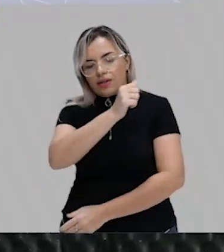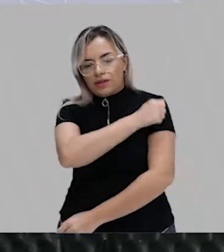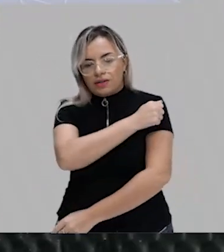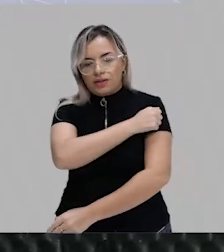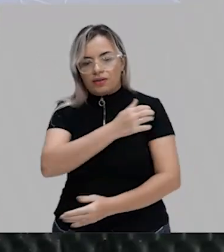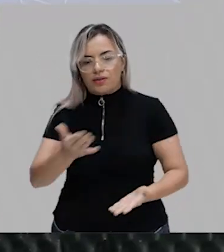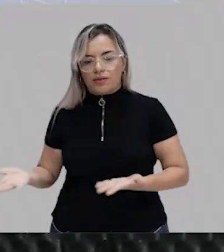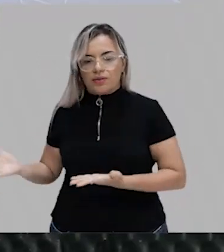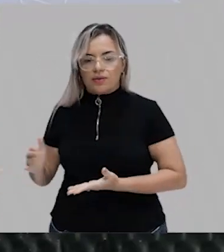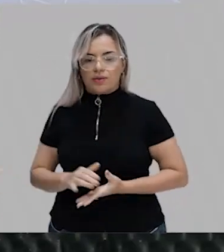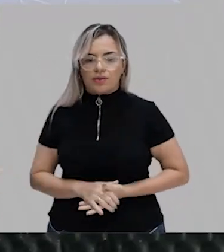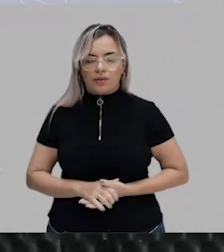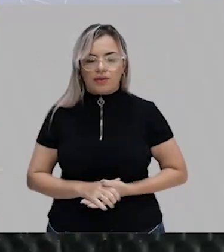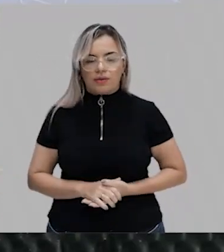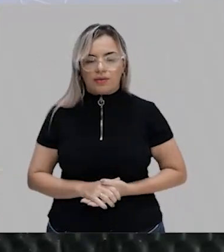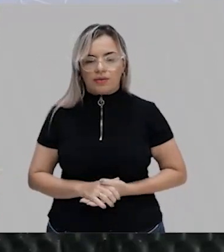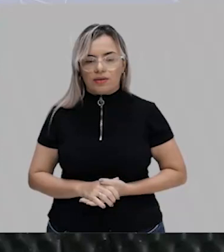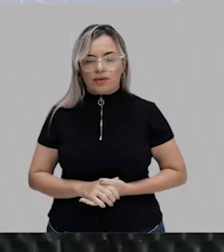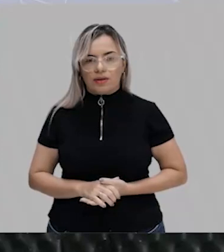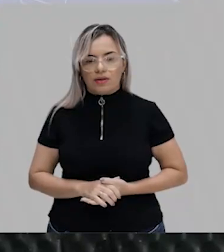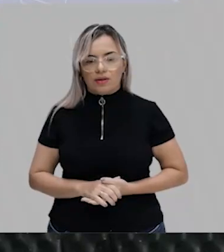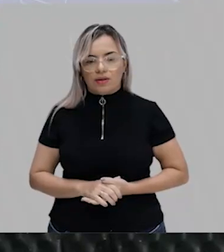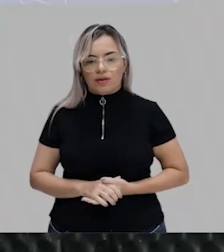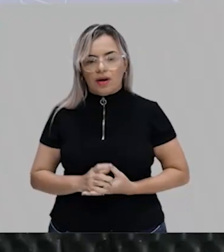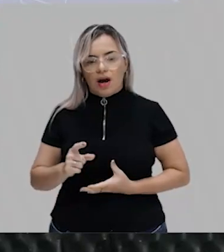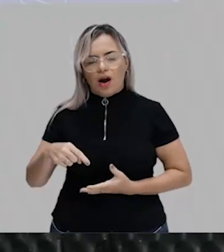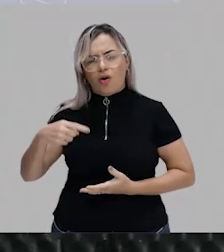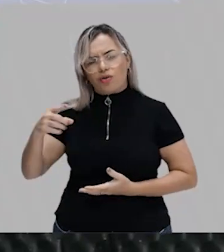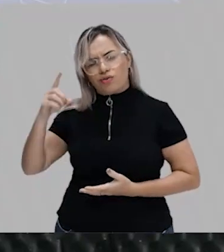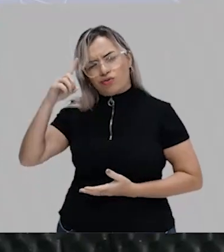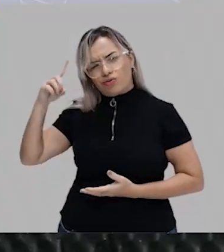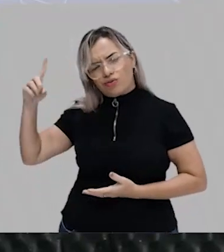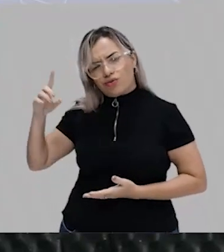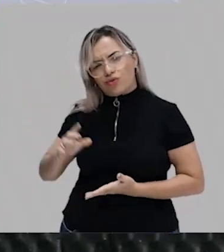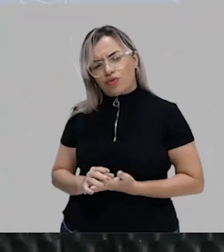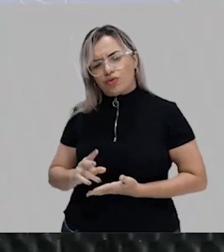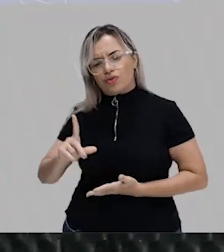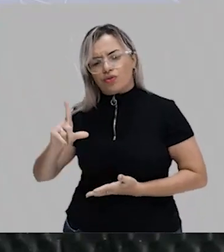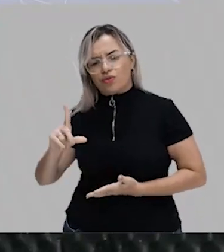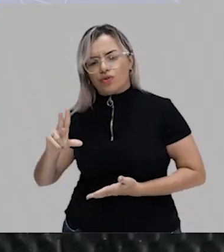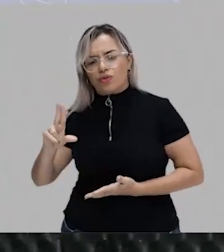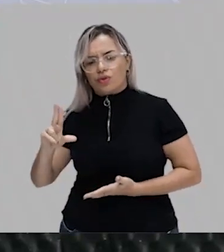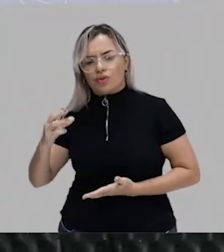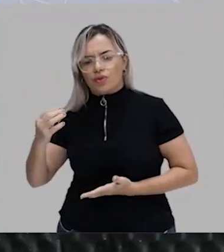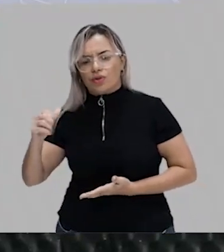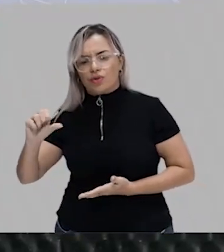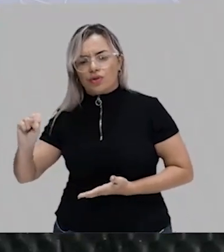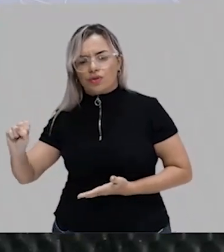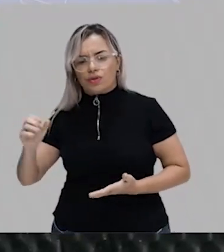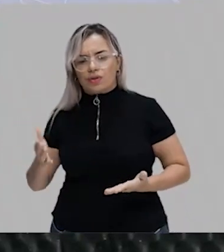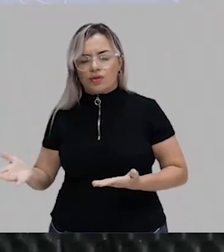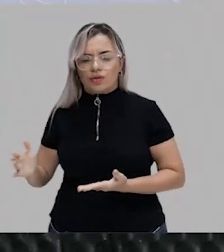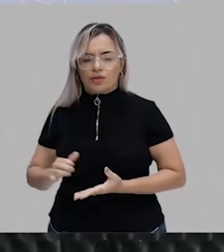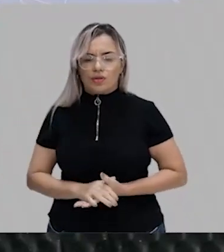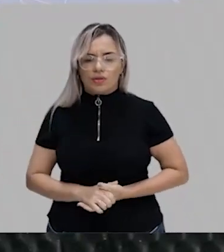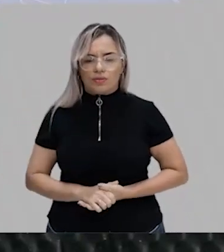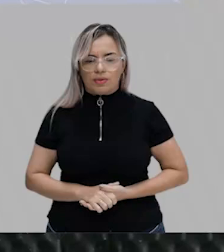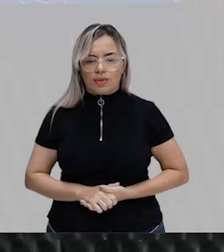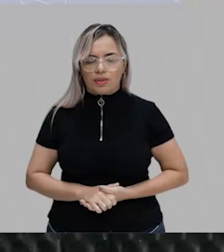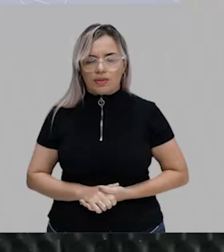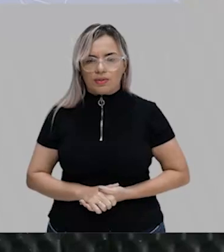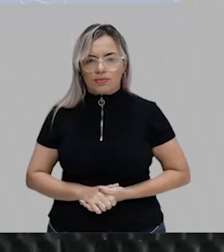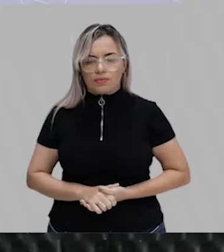Hasta outro dia, Lucas. Hasta outro dia. Então, até outro dia, Lucas.